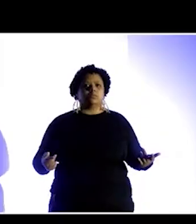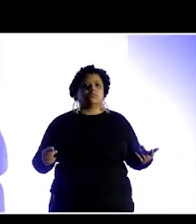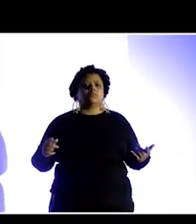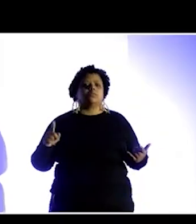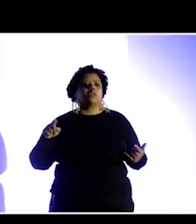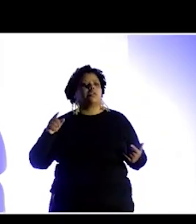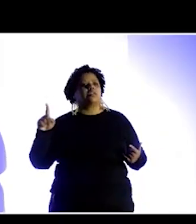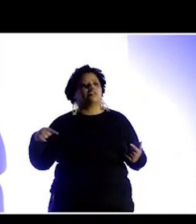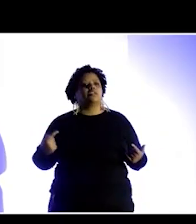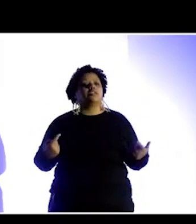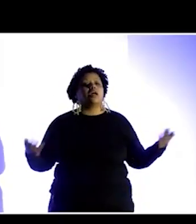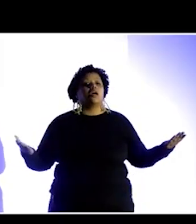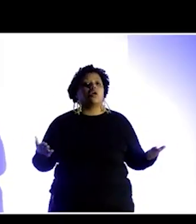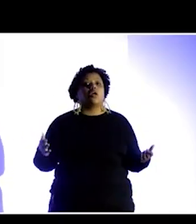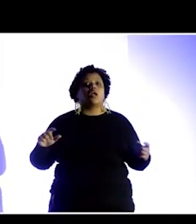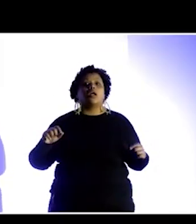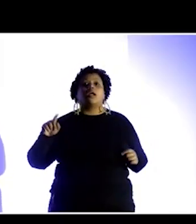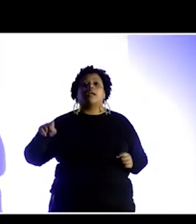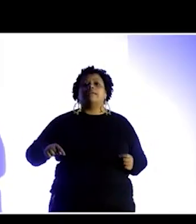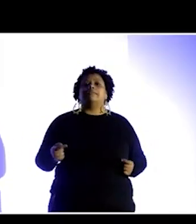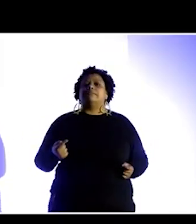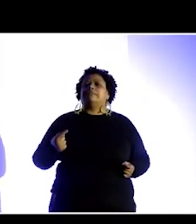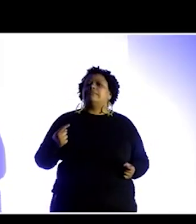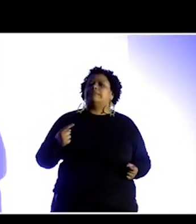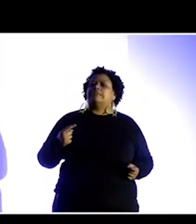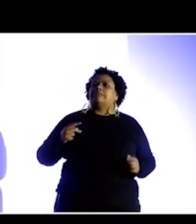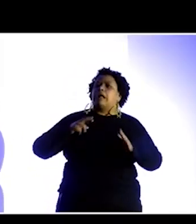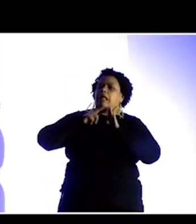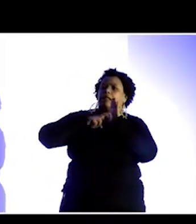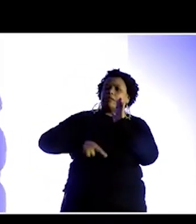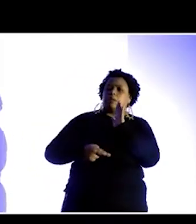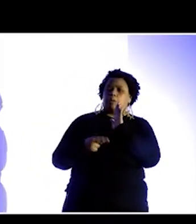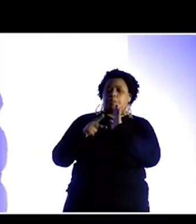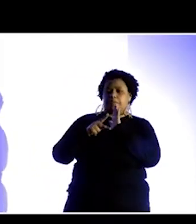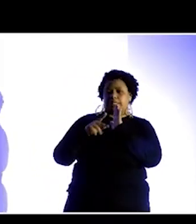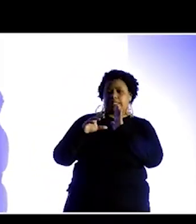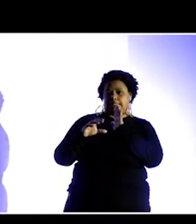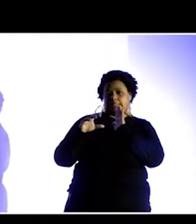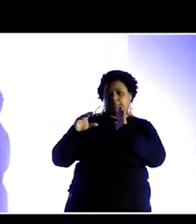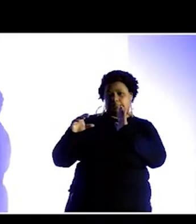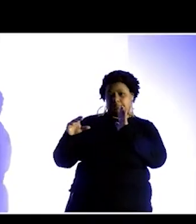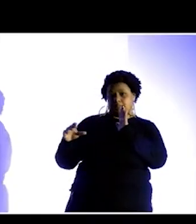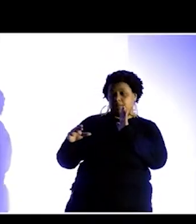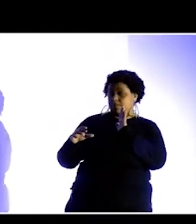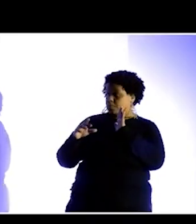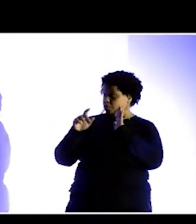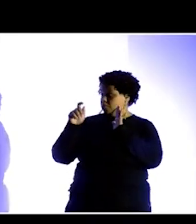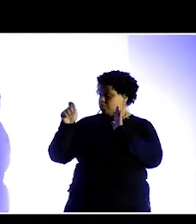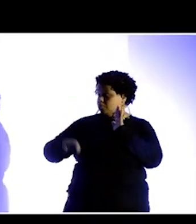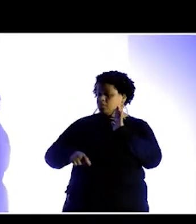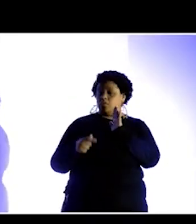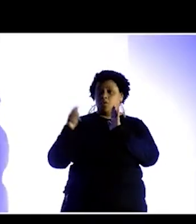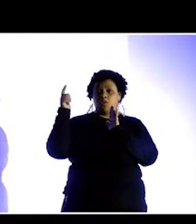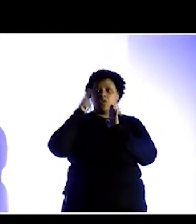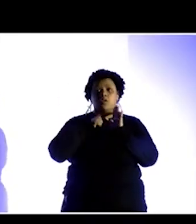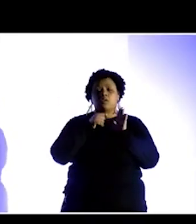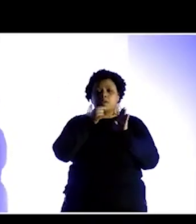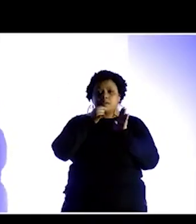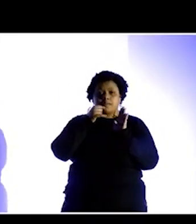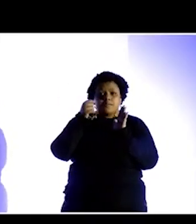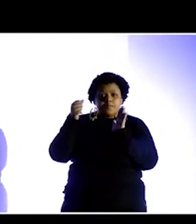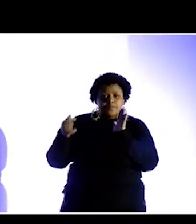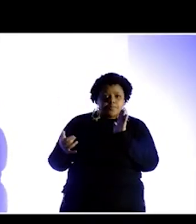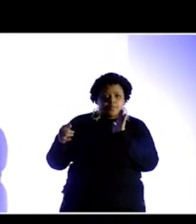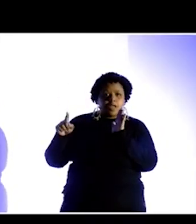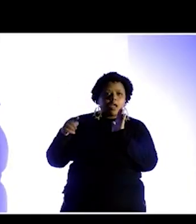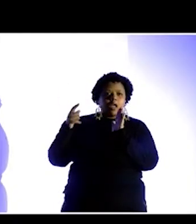e agora, mais recentemente, no último relatório, no sexto relatório do IPCC, o IPCC afirmou categoricamente que é